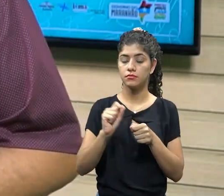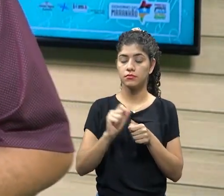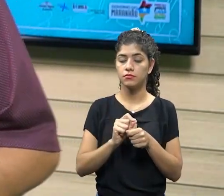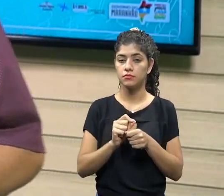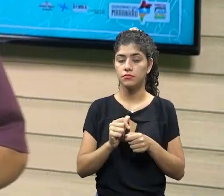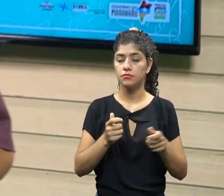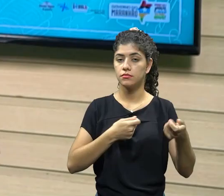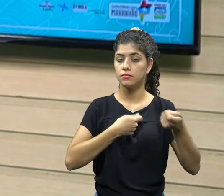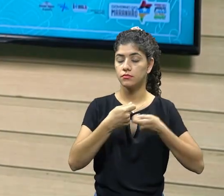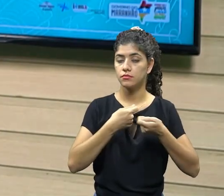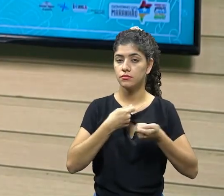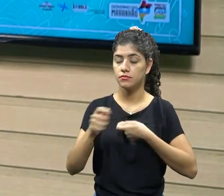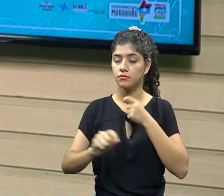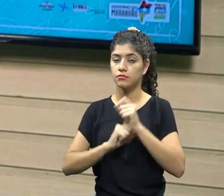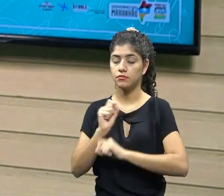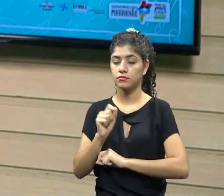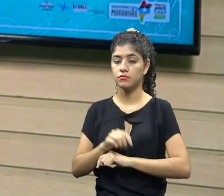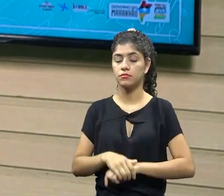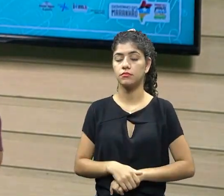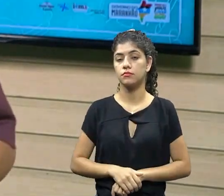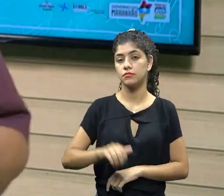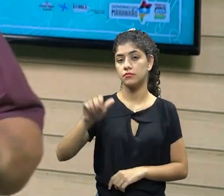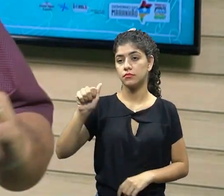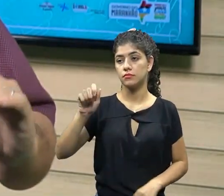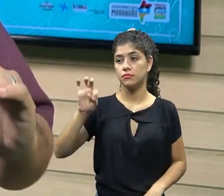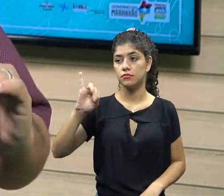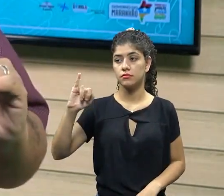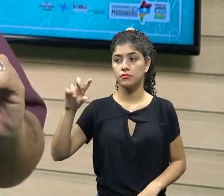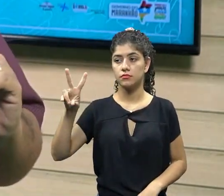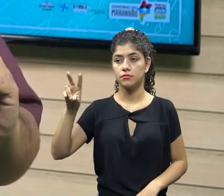de passivos nada mais é do que você...